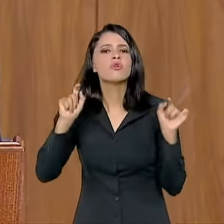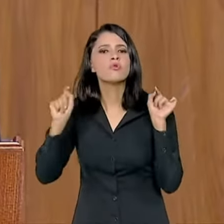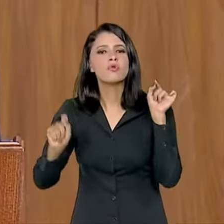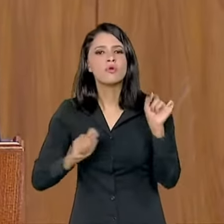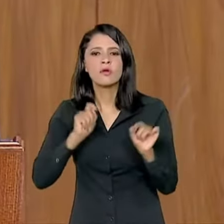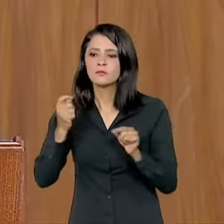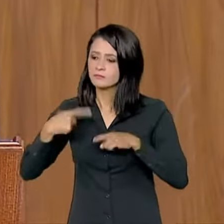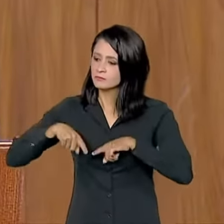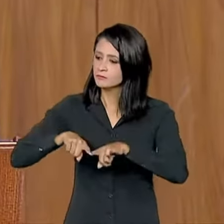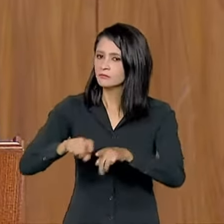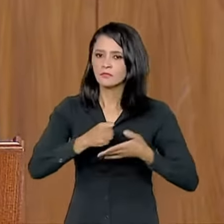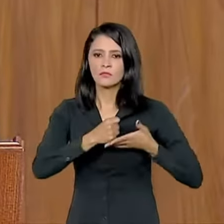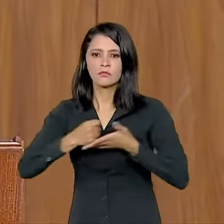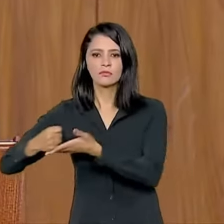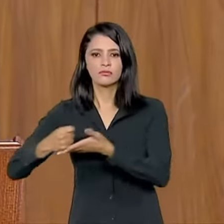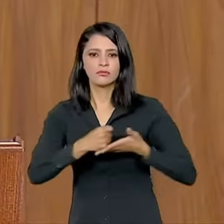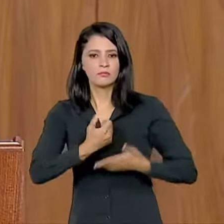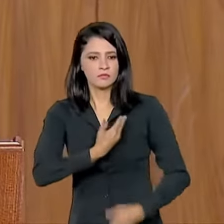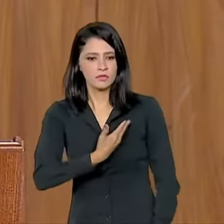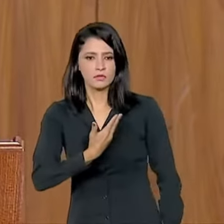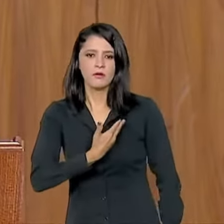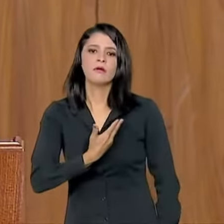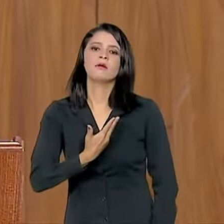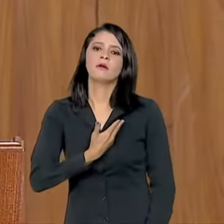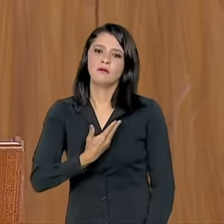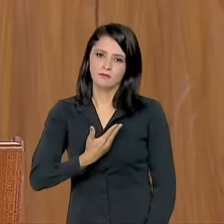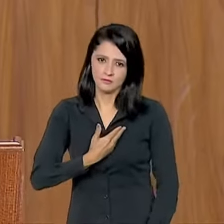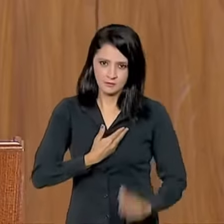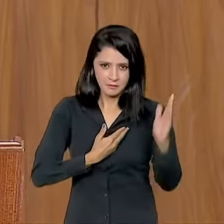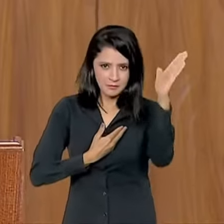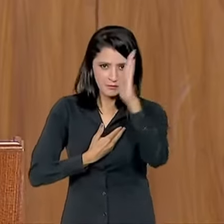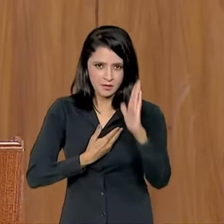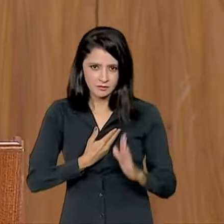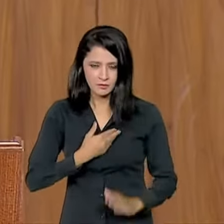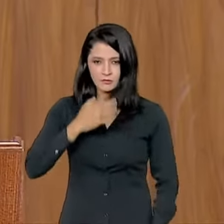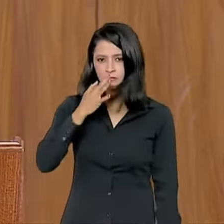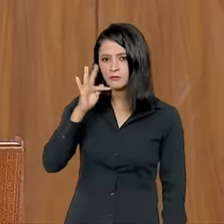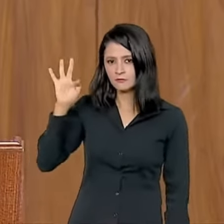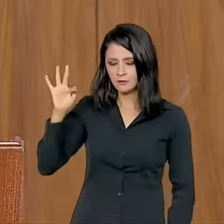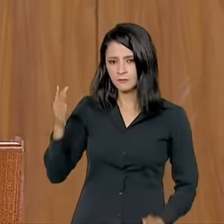dos laços de cooperação e amizade entre Brasil e França.